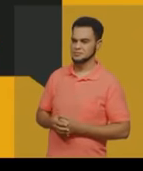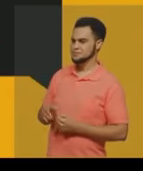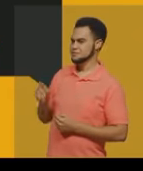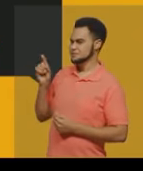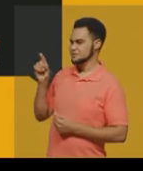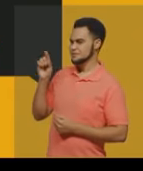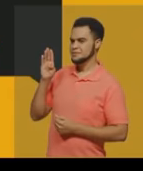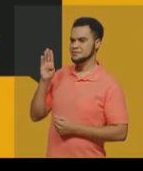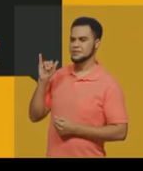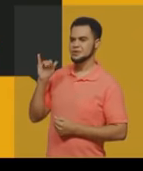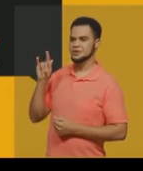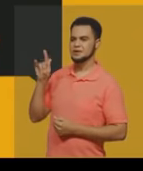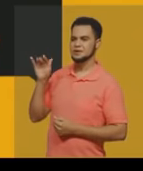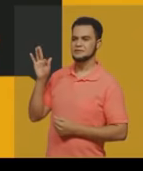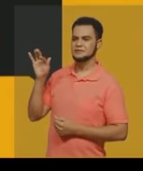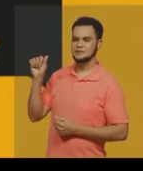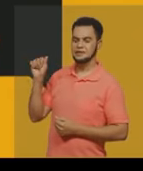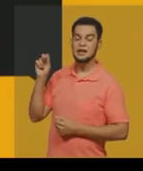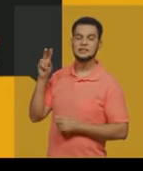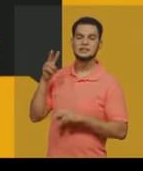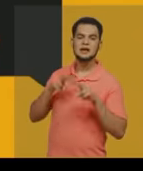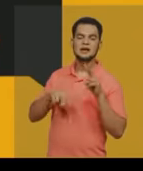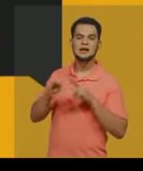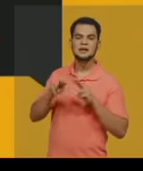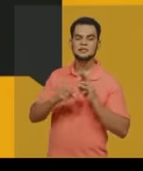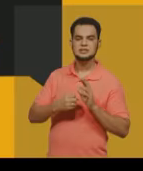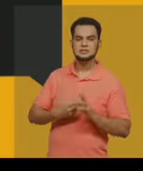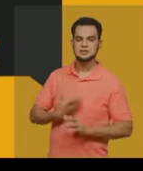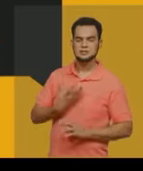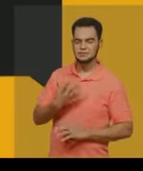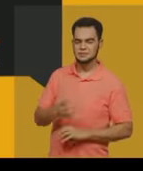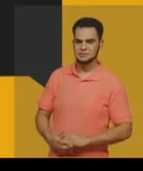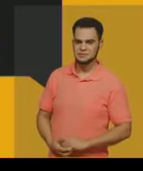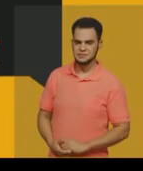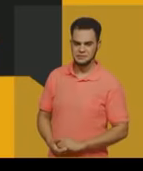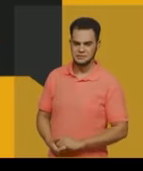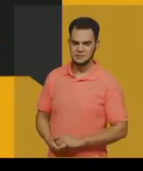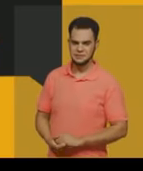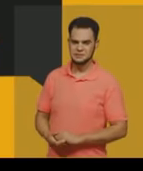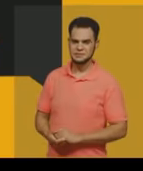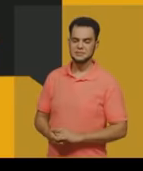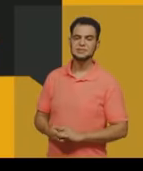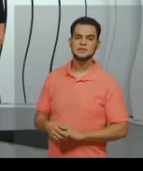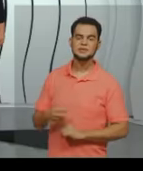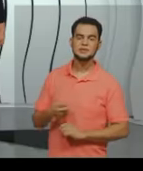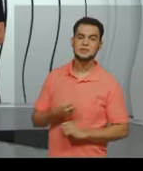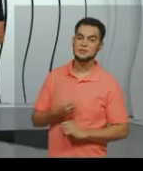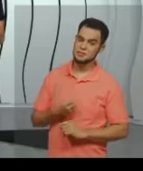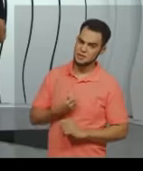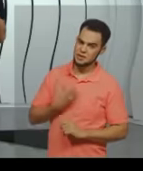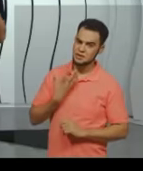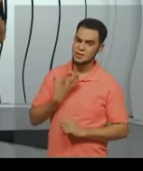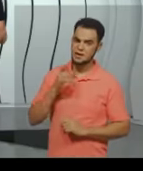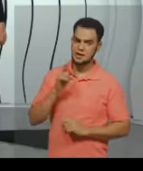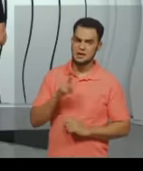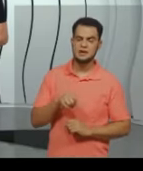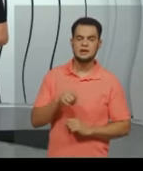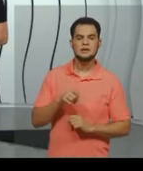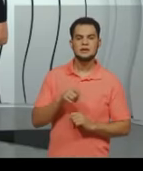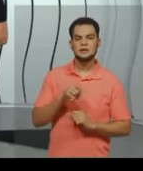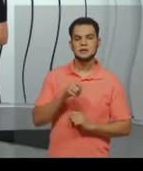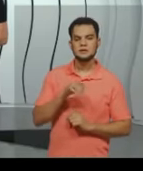Shel Silverstein, a análise do poema The Little Boy and the Old Man. O poema, o menino e